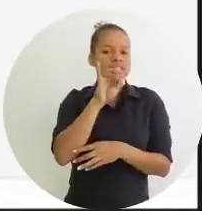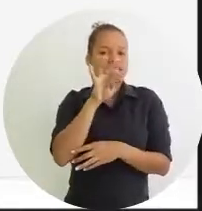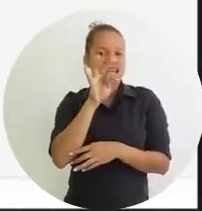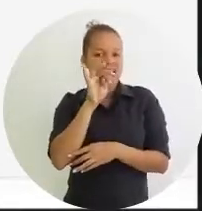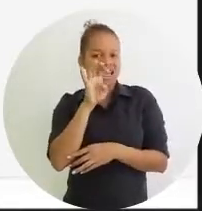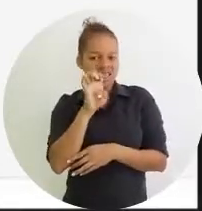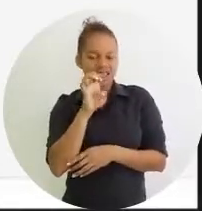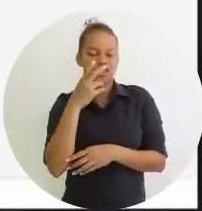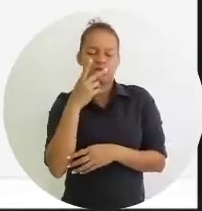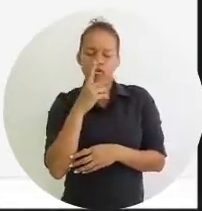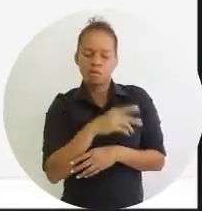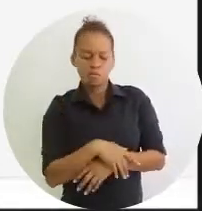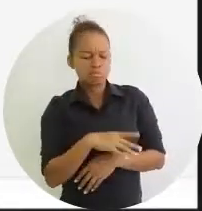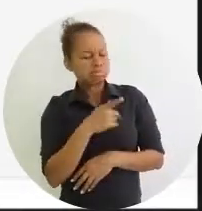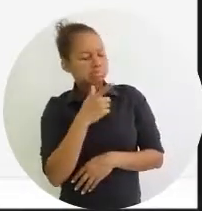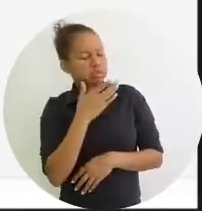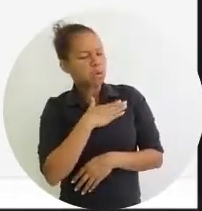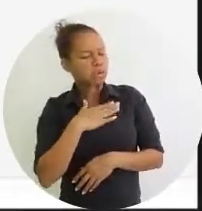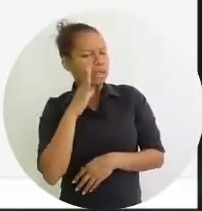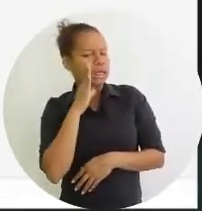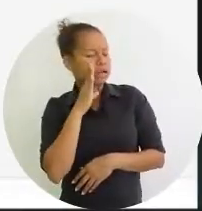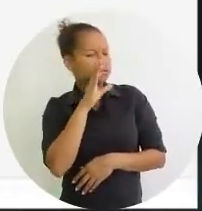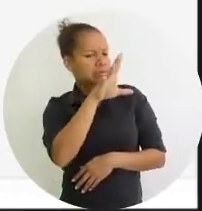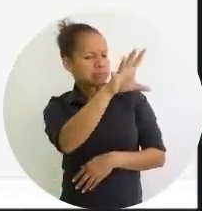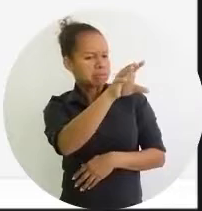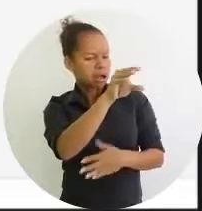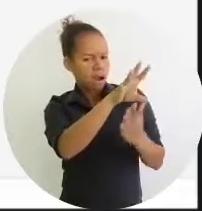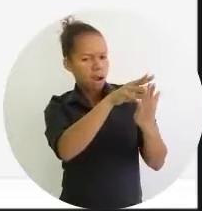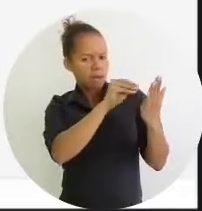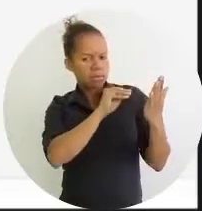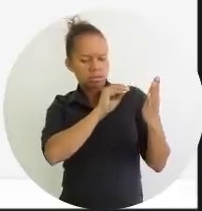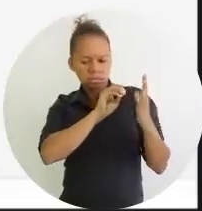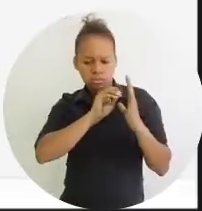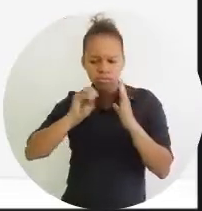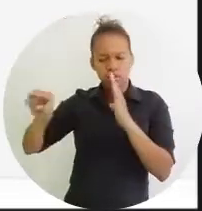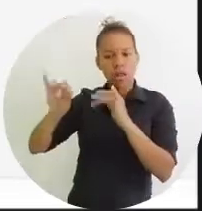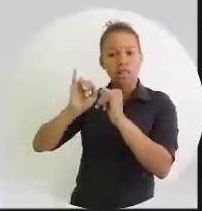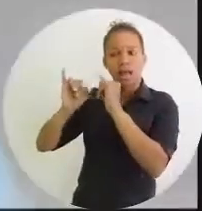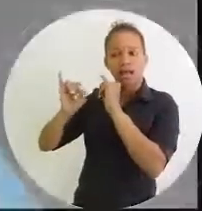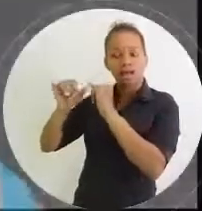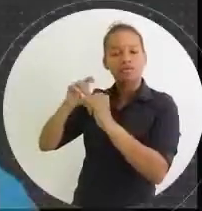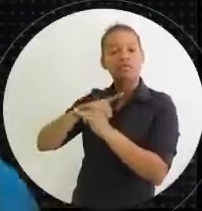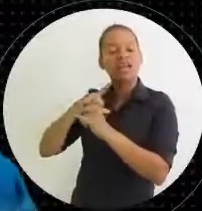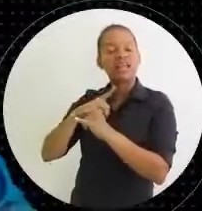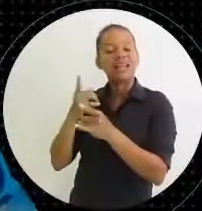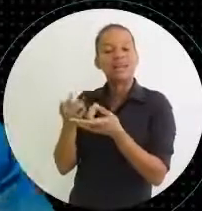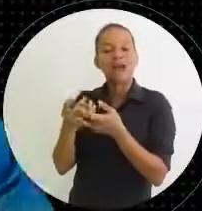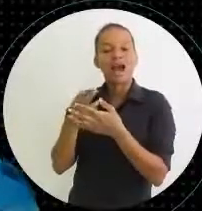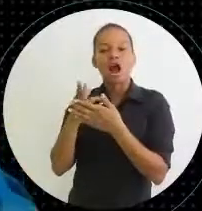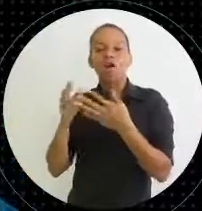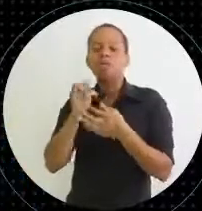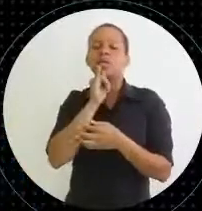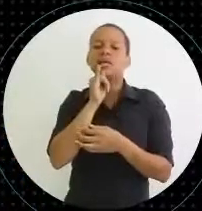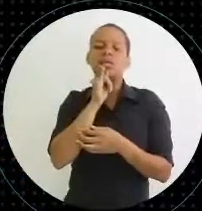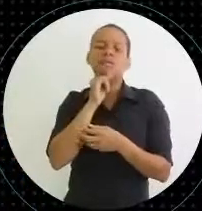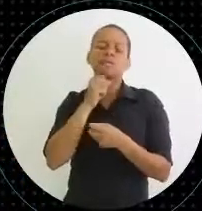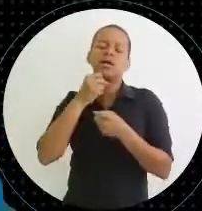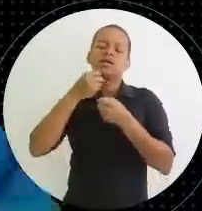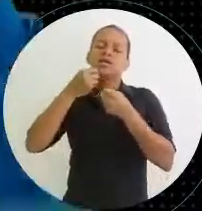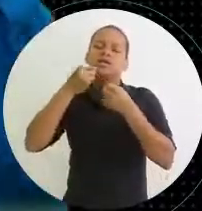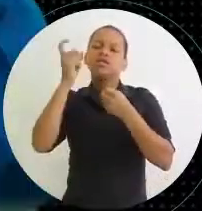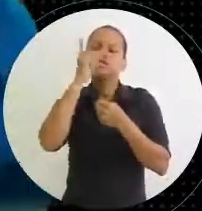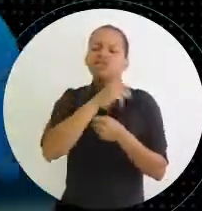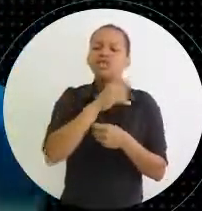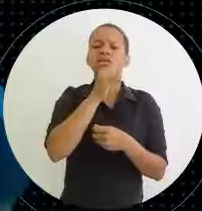você vê aquele componente legal, você copia ele e joga. Na internet você vai ter alguns exemplos mais